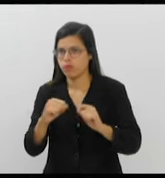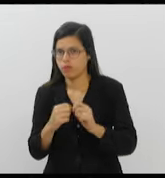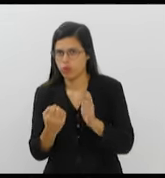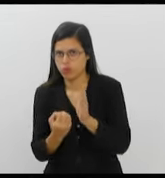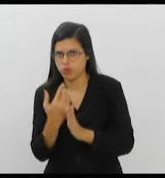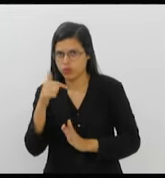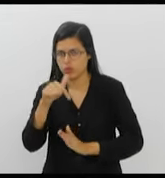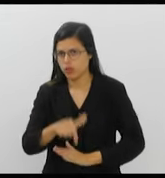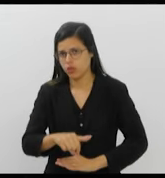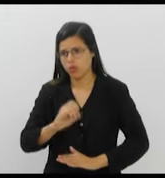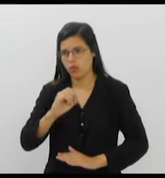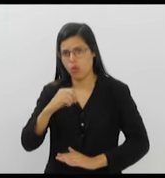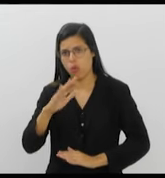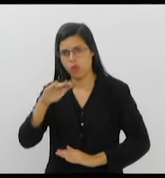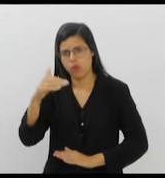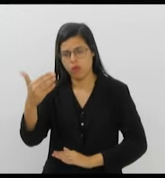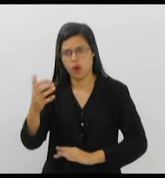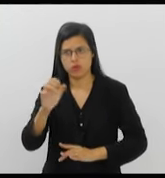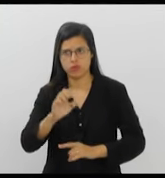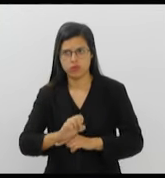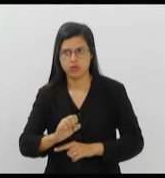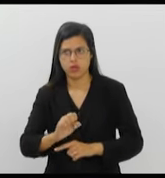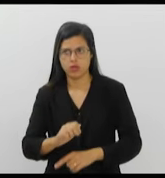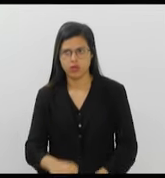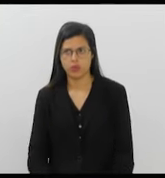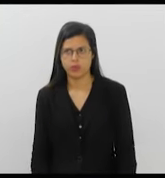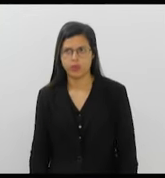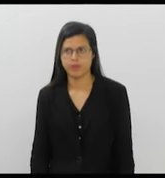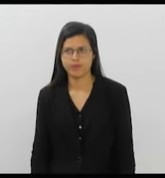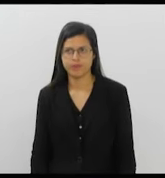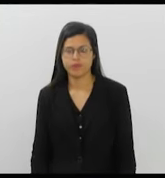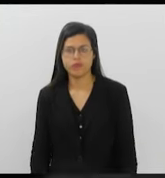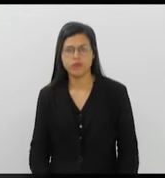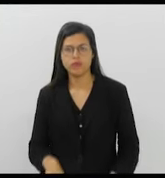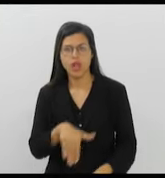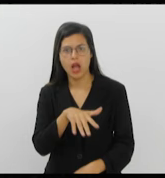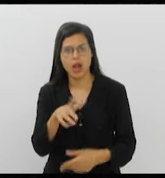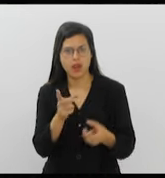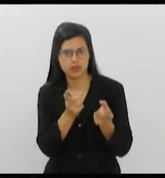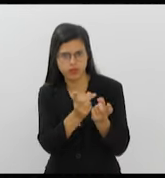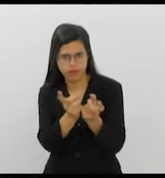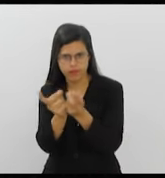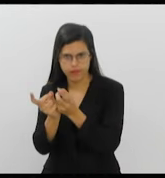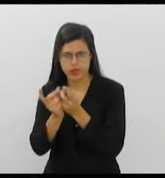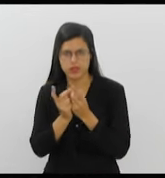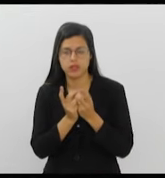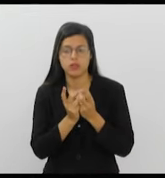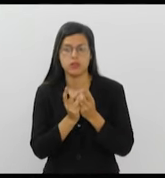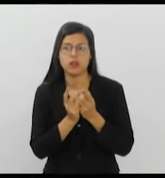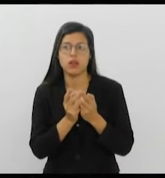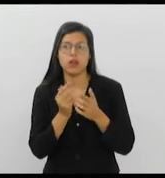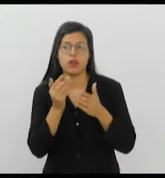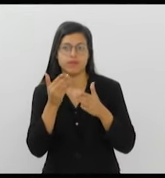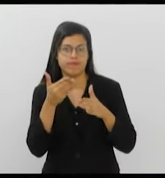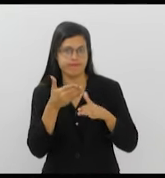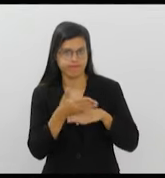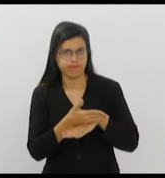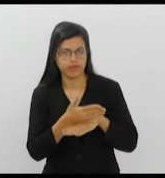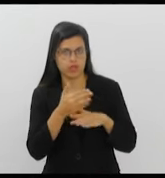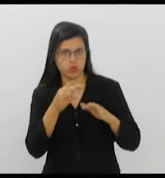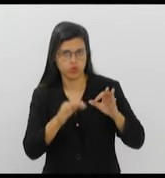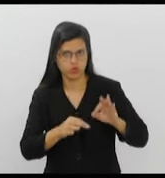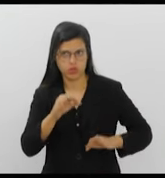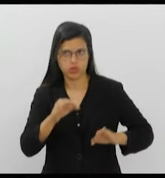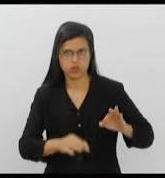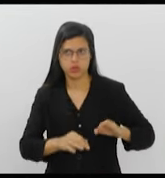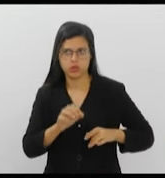não. O setor de atacadistas foi à justiça do estado do Rio de Janeiro